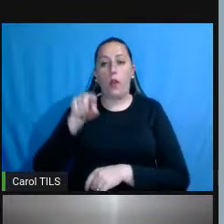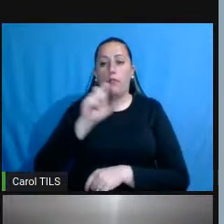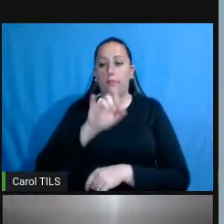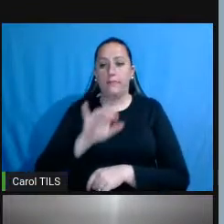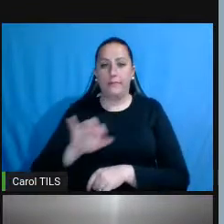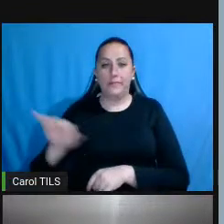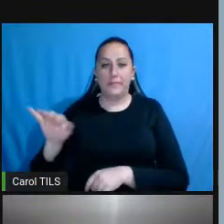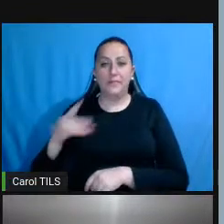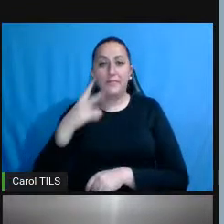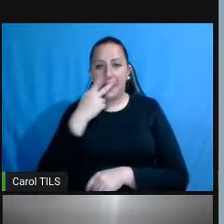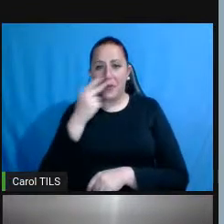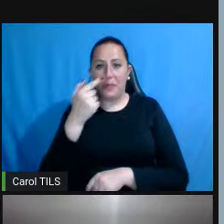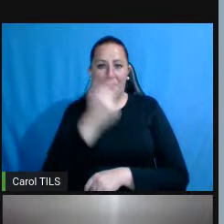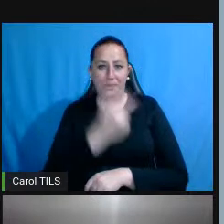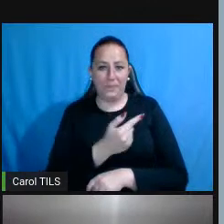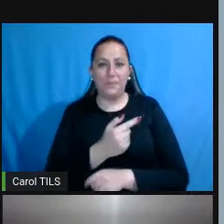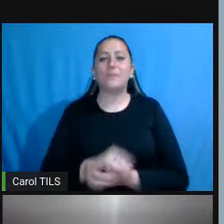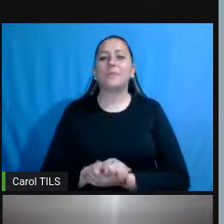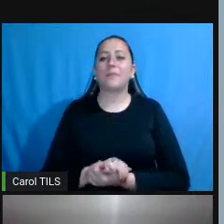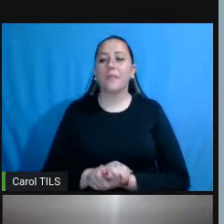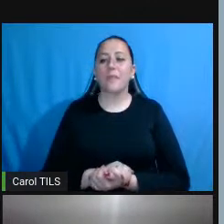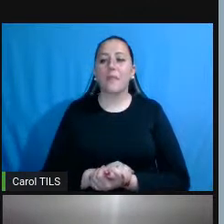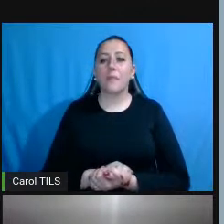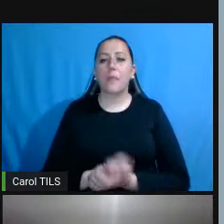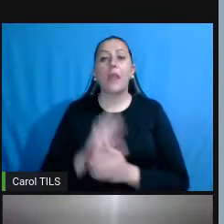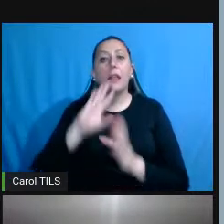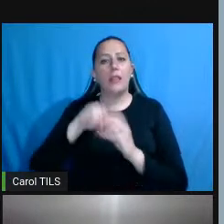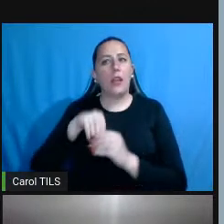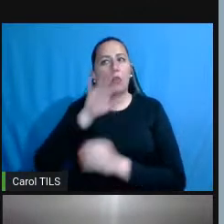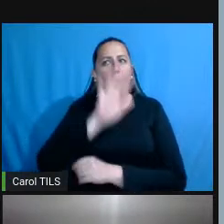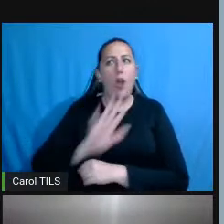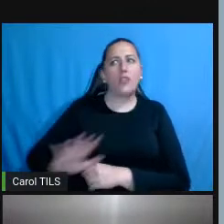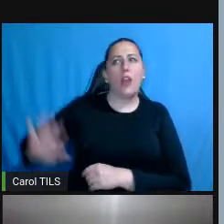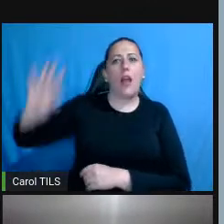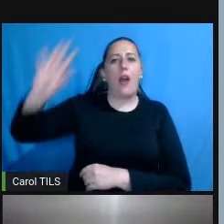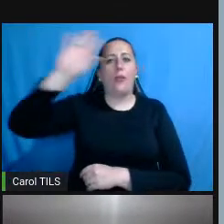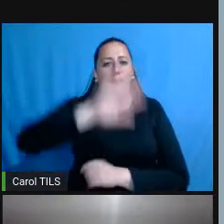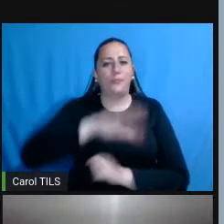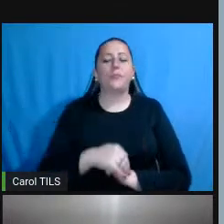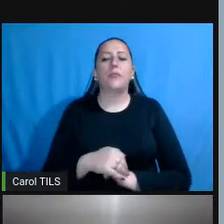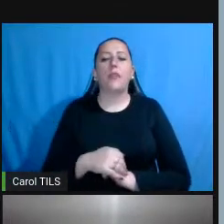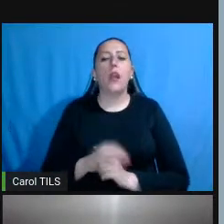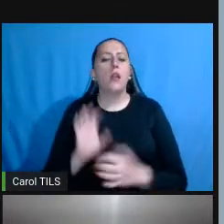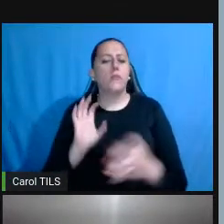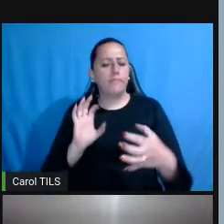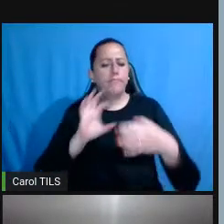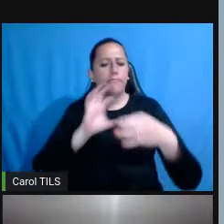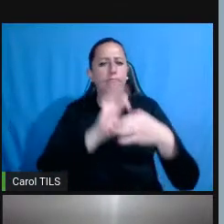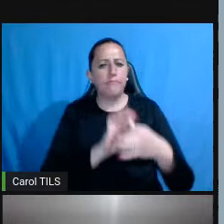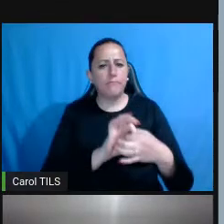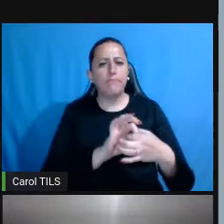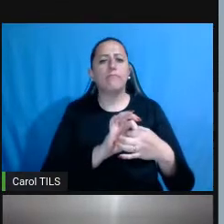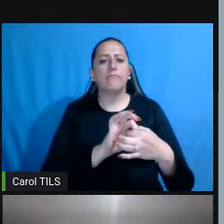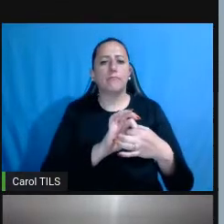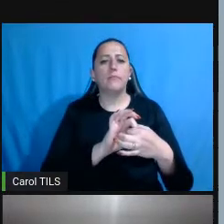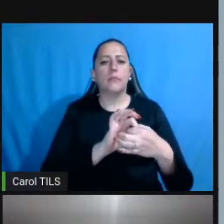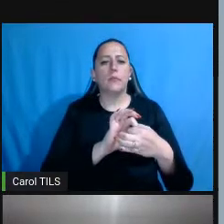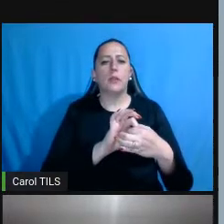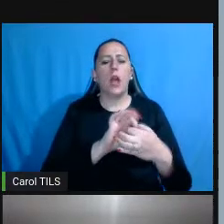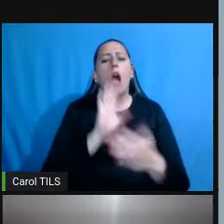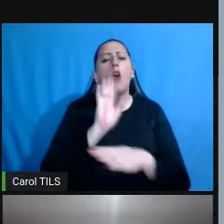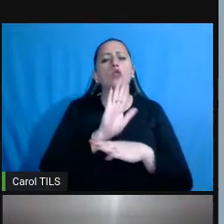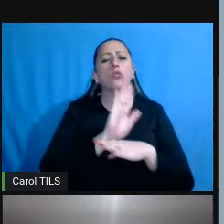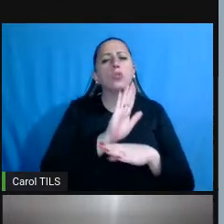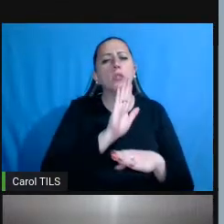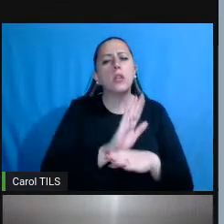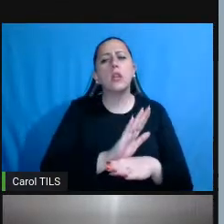Então, atividades mais amplas dentro da instituição. Questões ligadas ao auxílio, a solicitude estudantil,